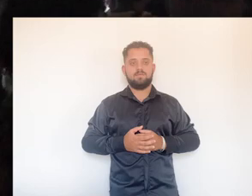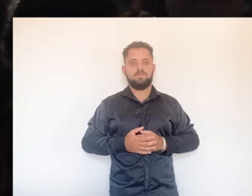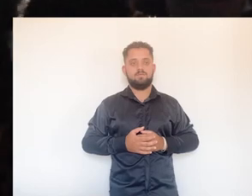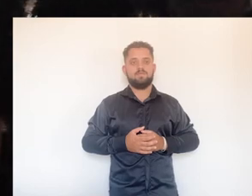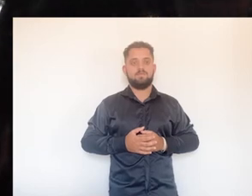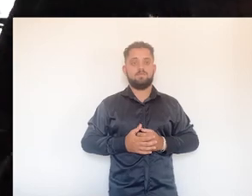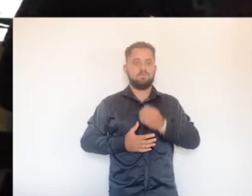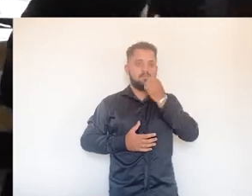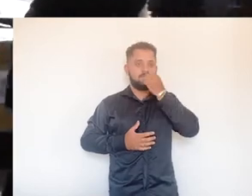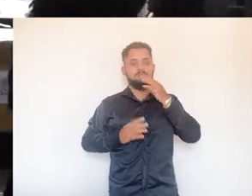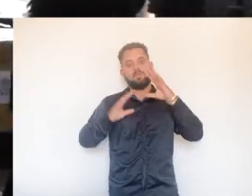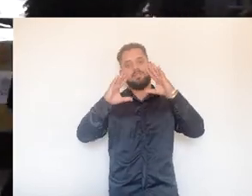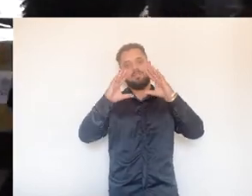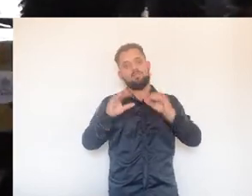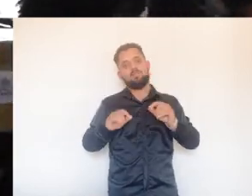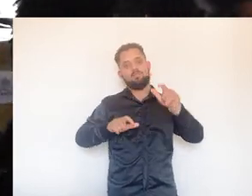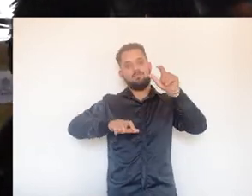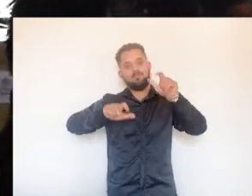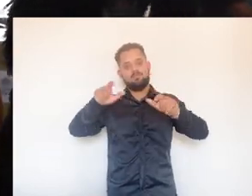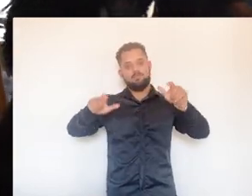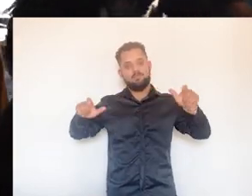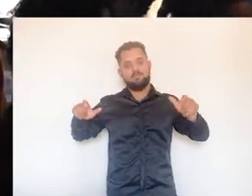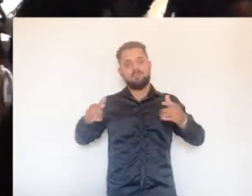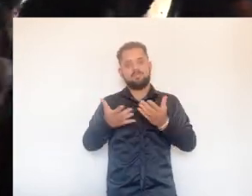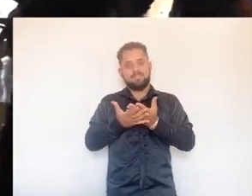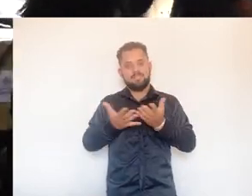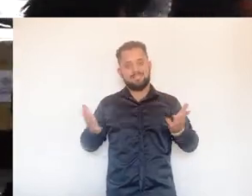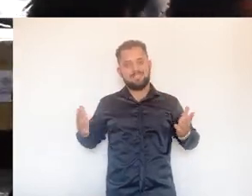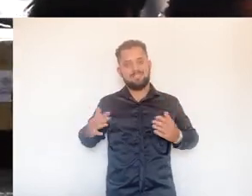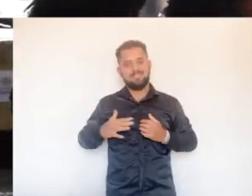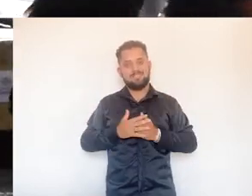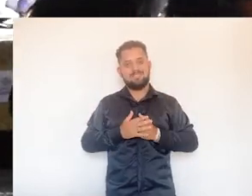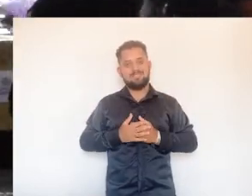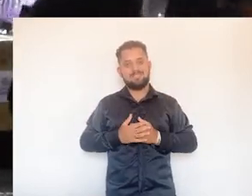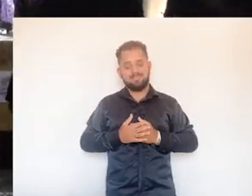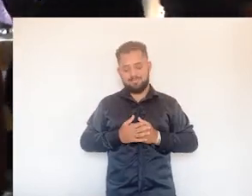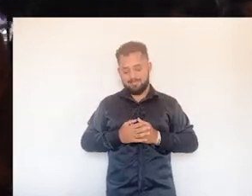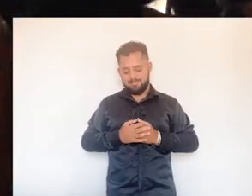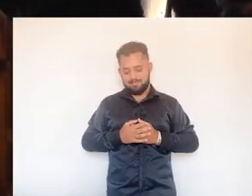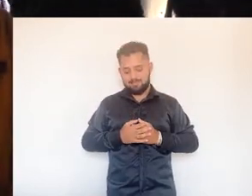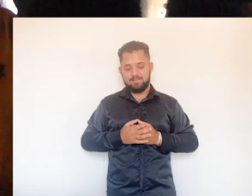Boa noite, gente. Você quer? Pode me falar.